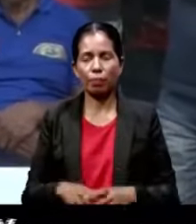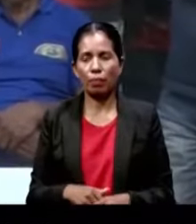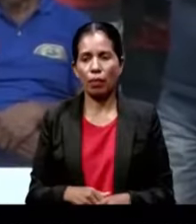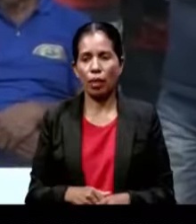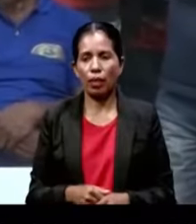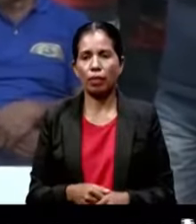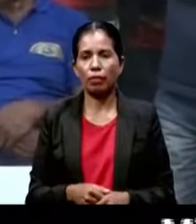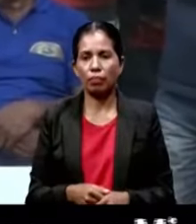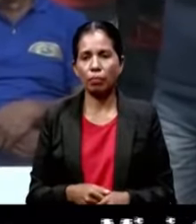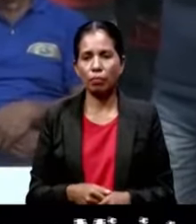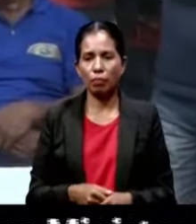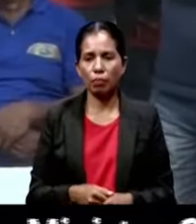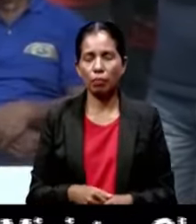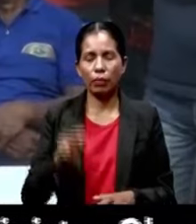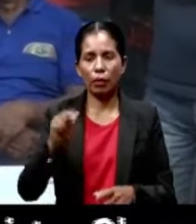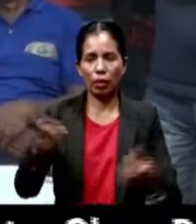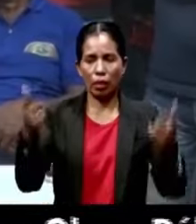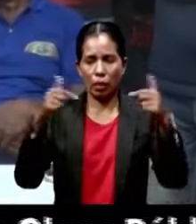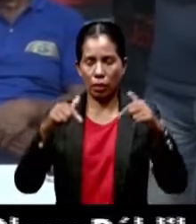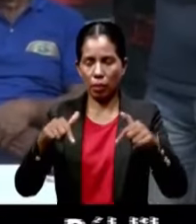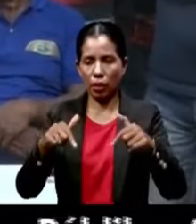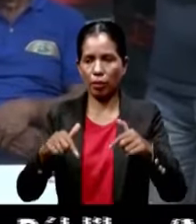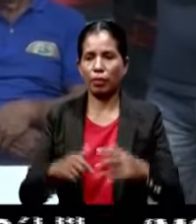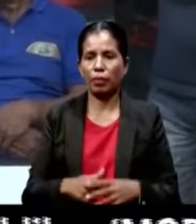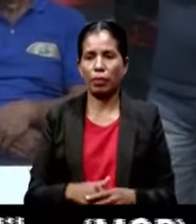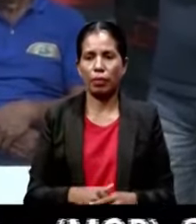político neve não mais para pelo menos